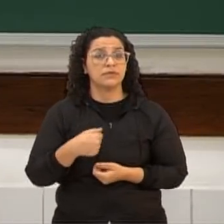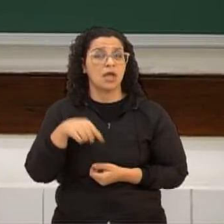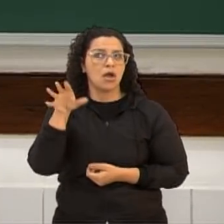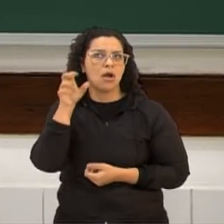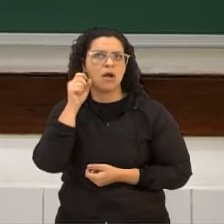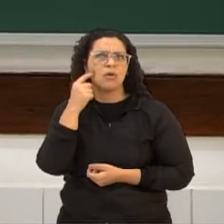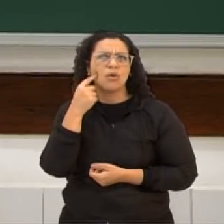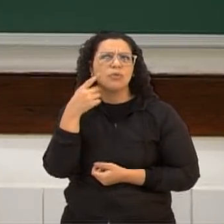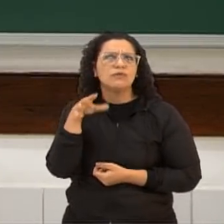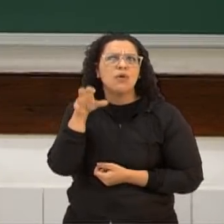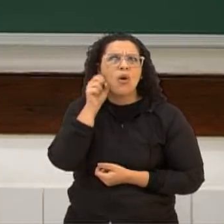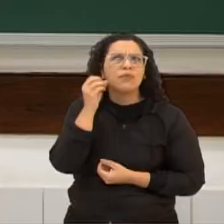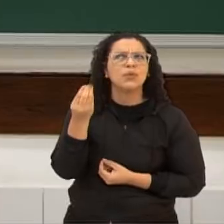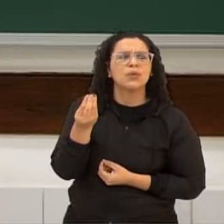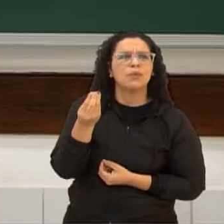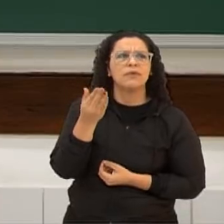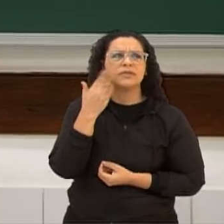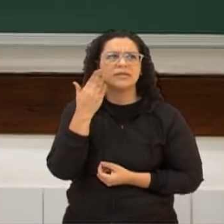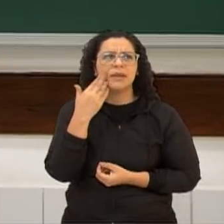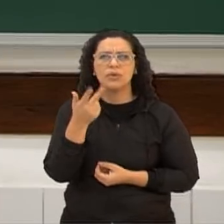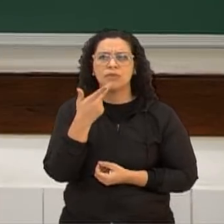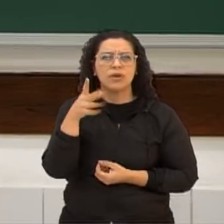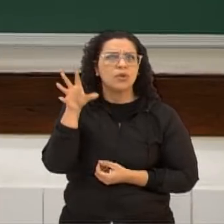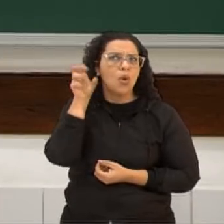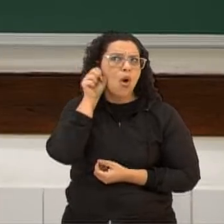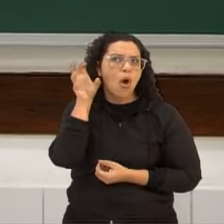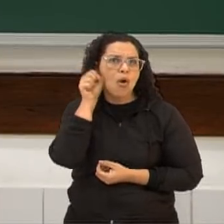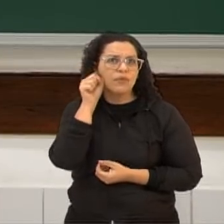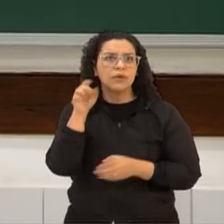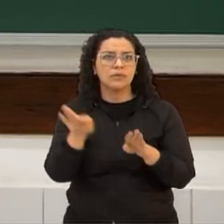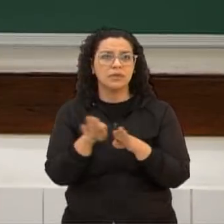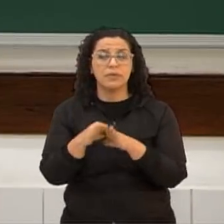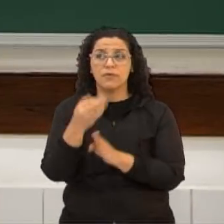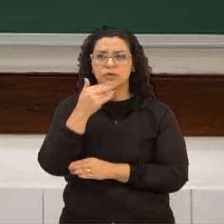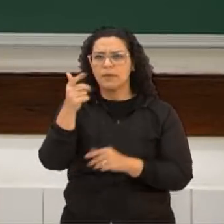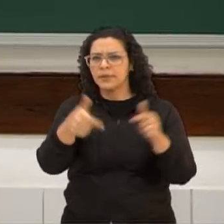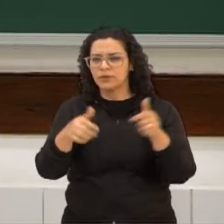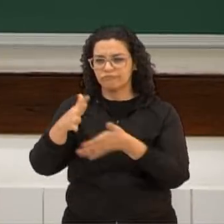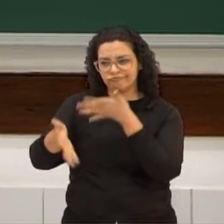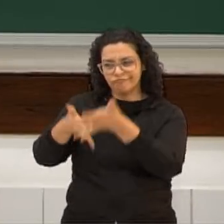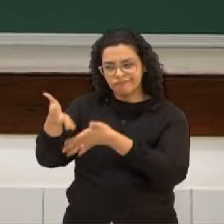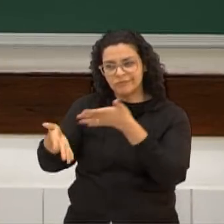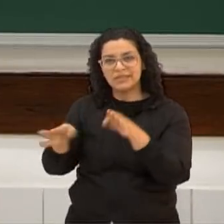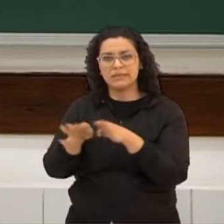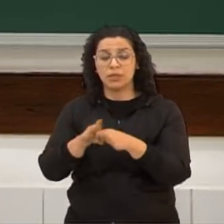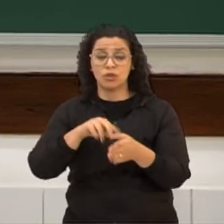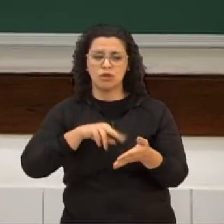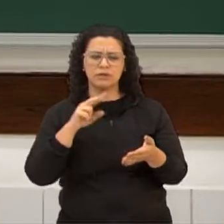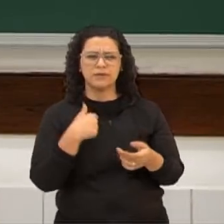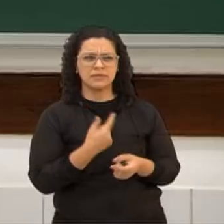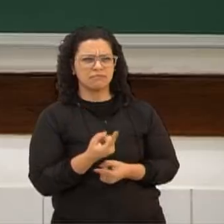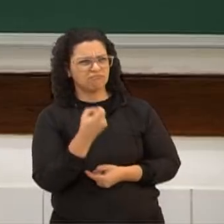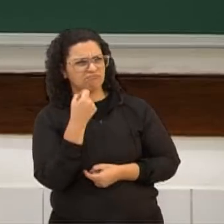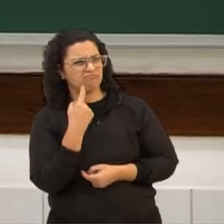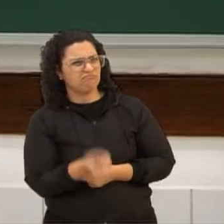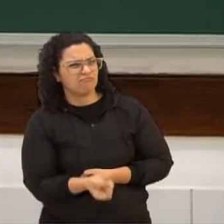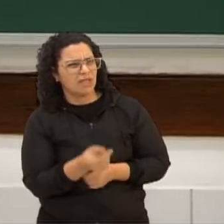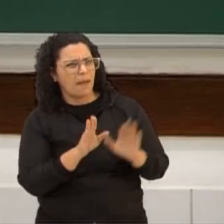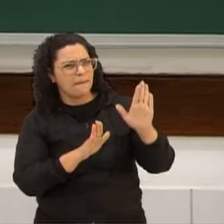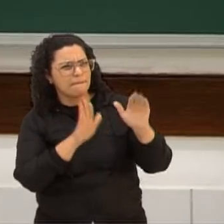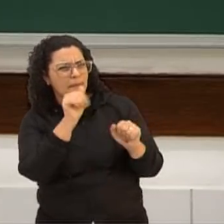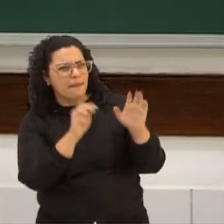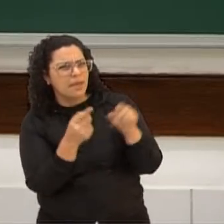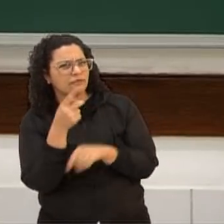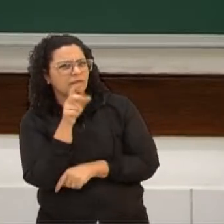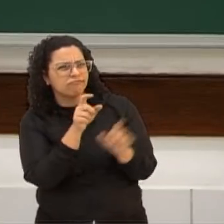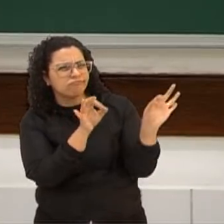ouvir, né? Todo você sabe que eu estou falando isso aqui, ou eu estou ouvindo, ou eu estou pedindo para ouvir, nossas interpretações dos gestos. Então, o